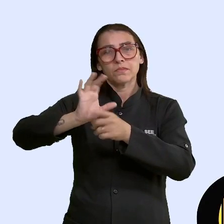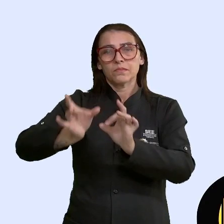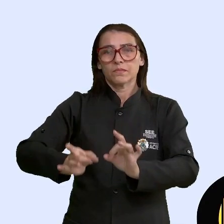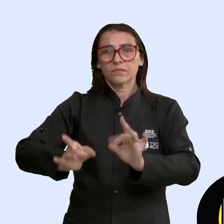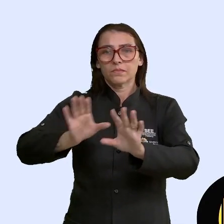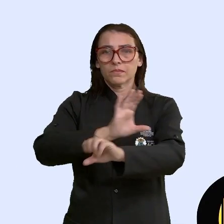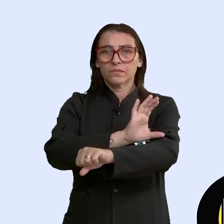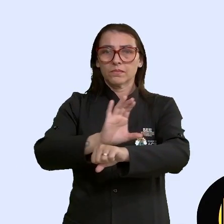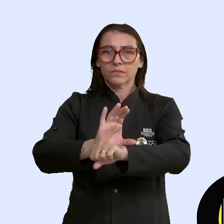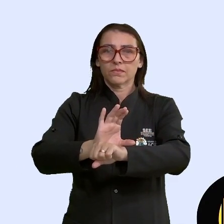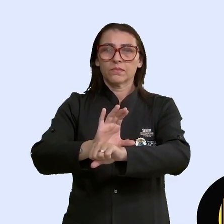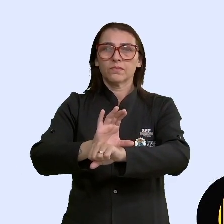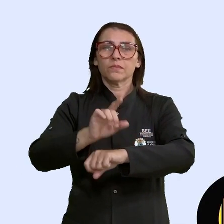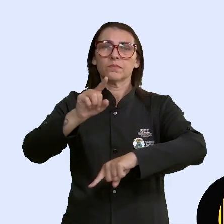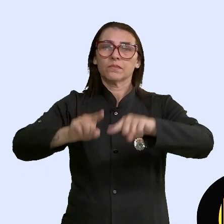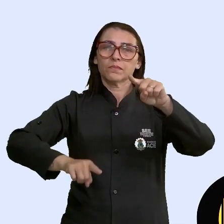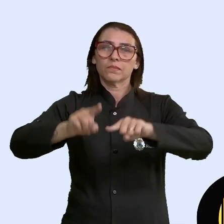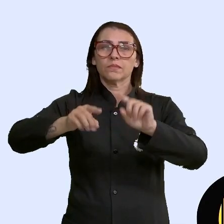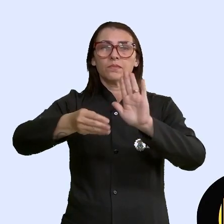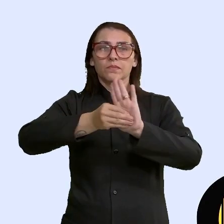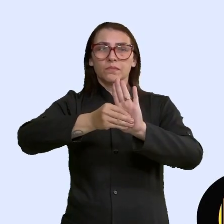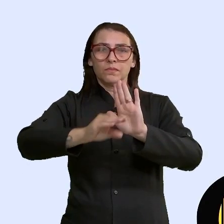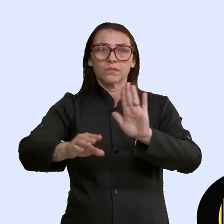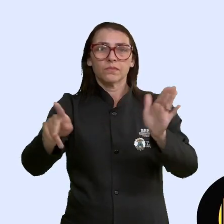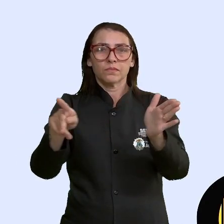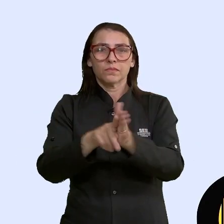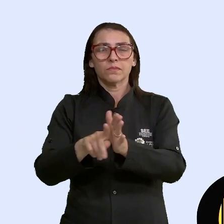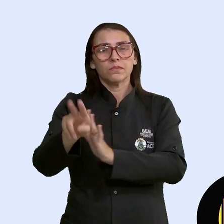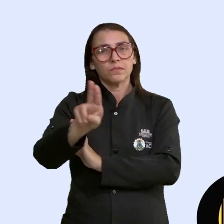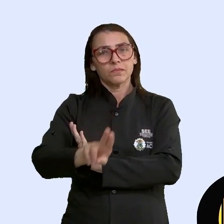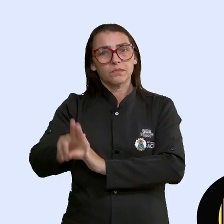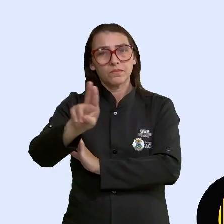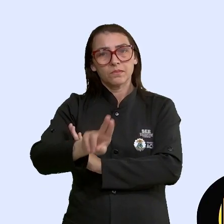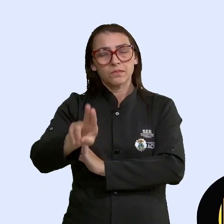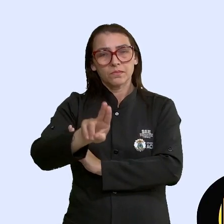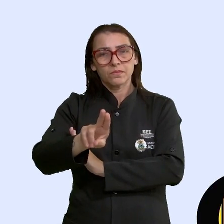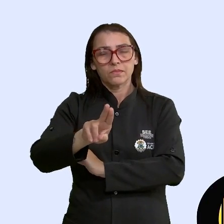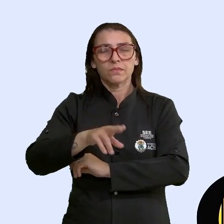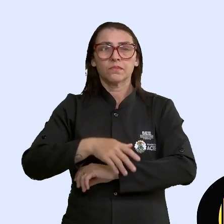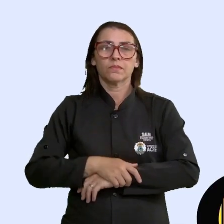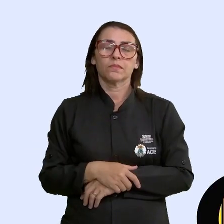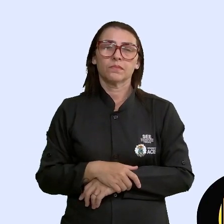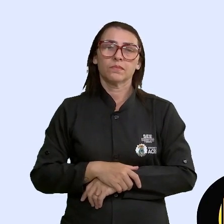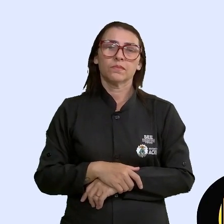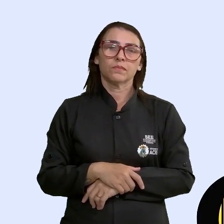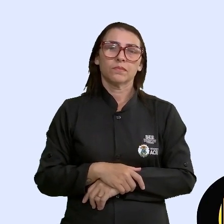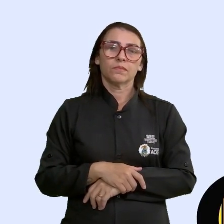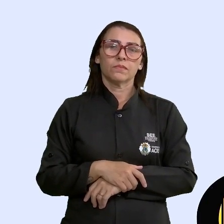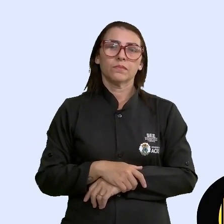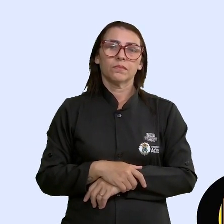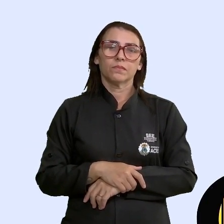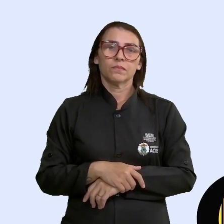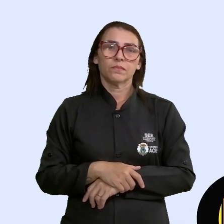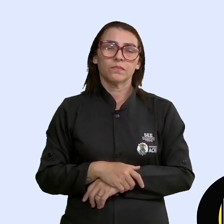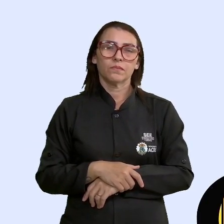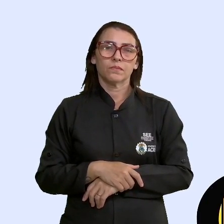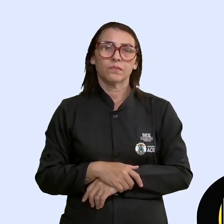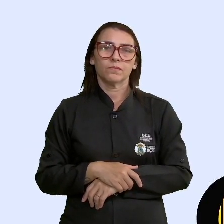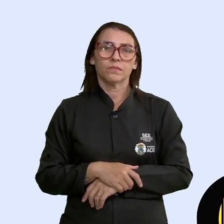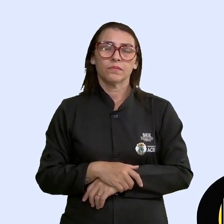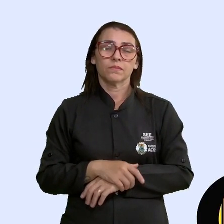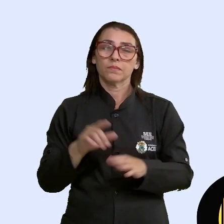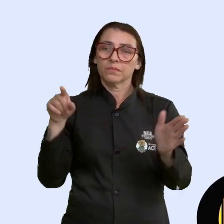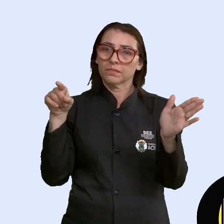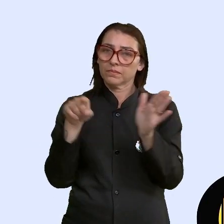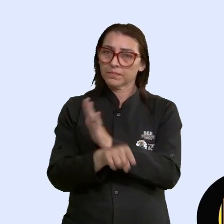da cultura por meio de produtos midiáticos voltados ao consumo em massa. Então, essa é uma